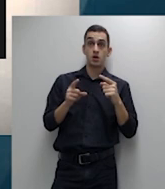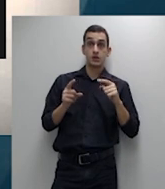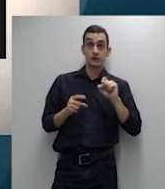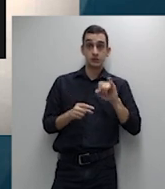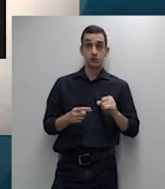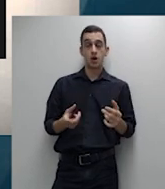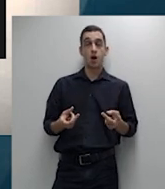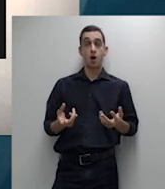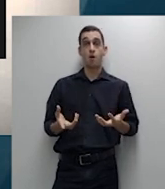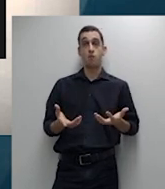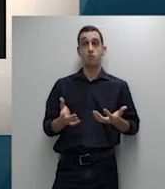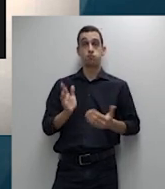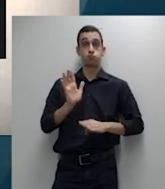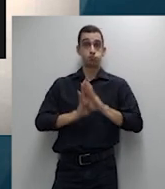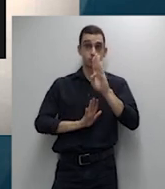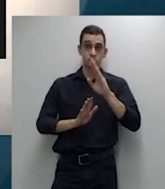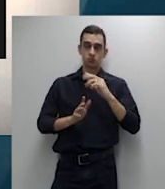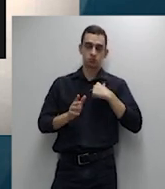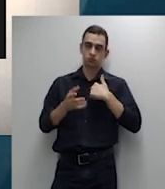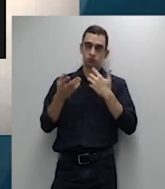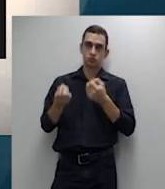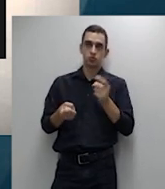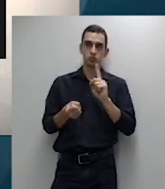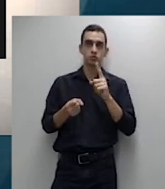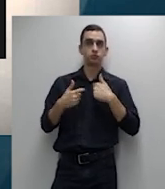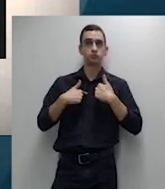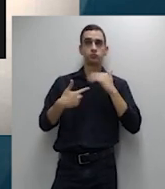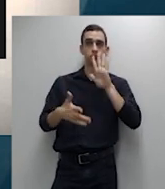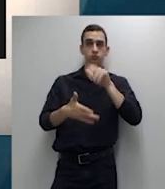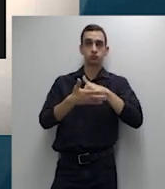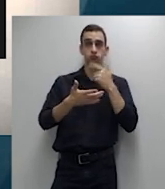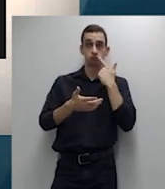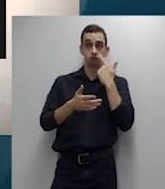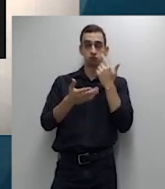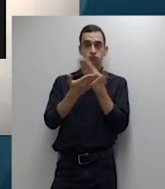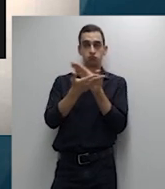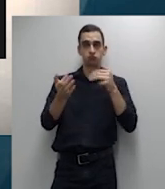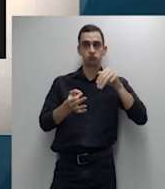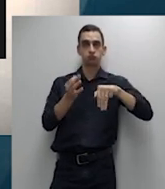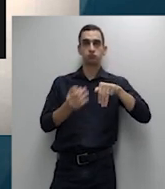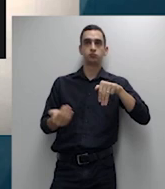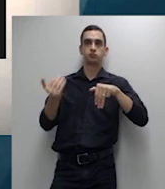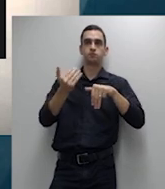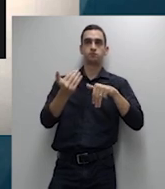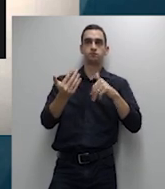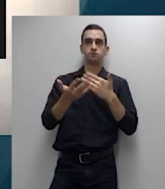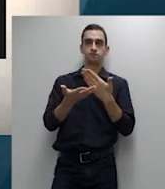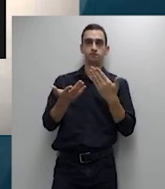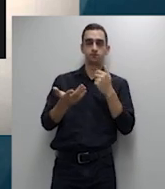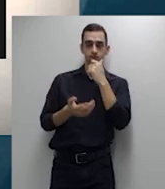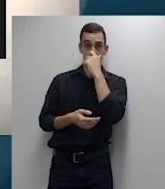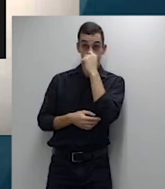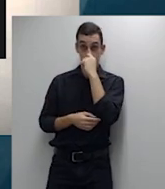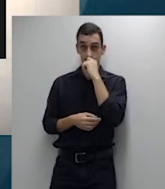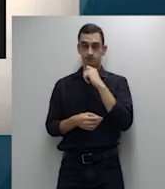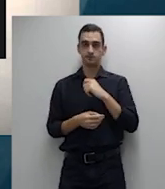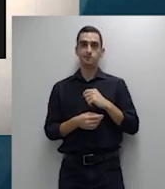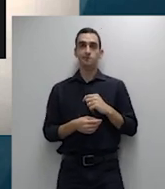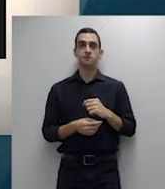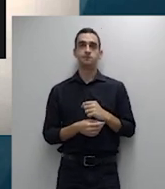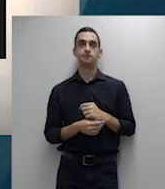é como voto e colhemos então o voto Ministro Sérgio kukina o